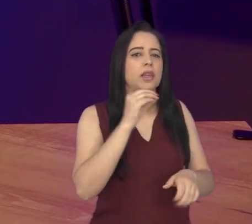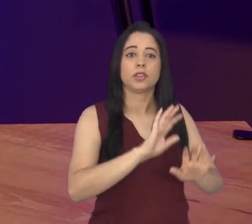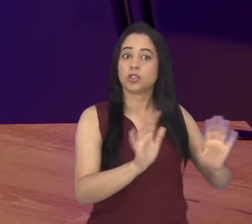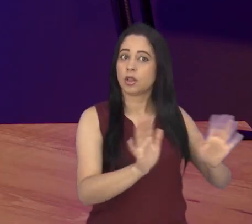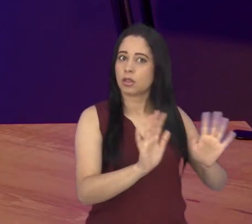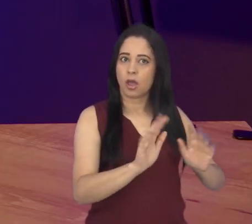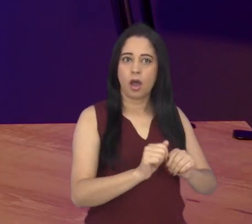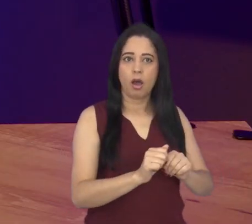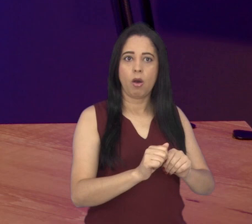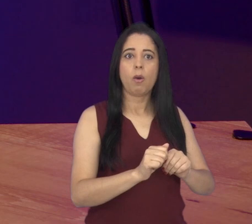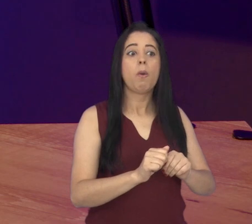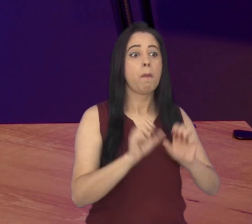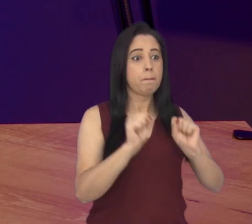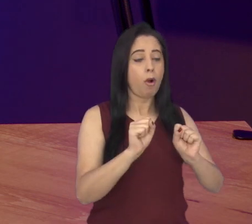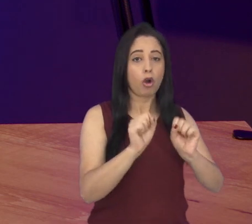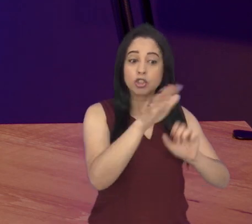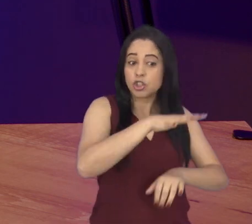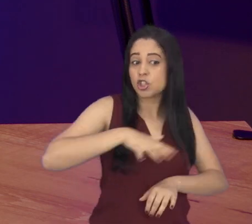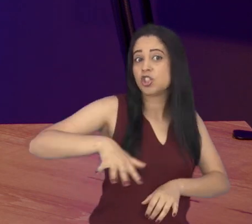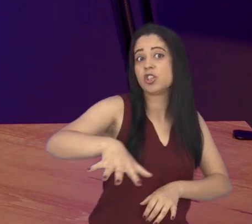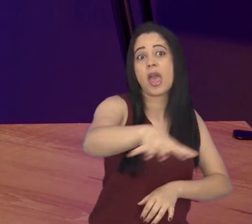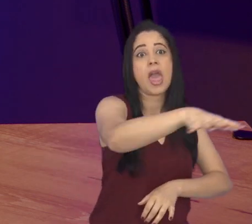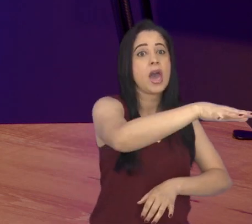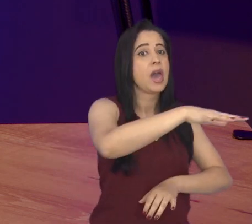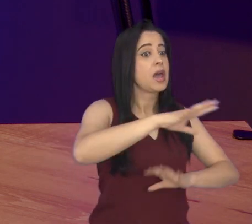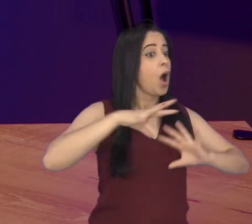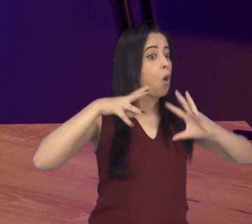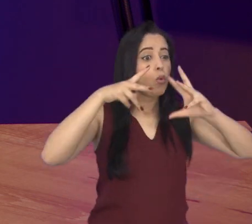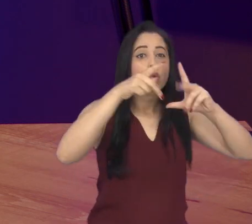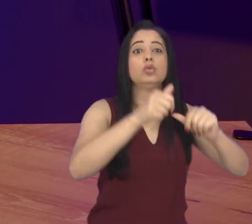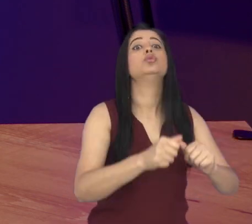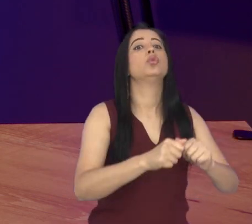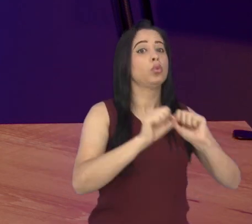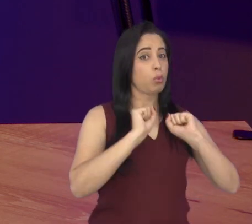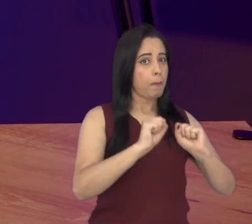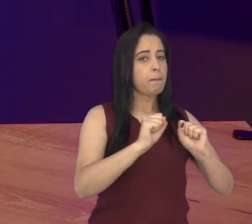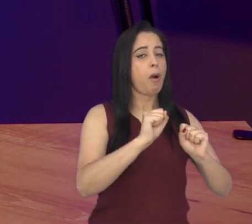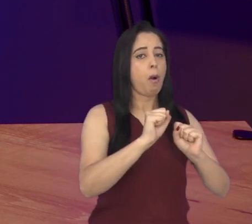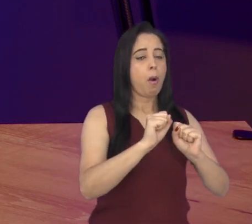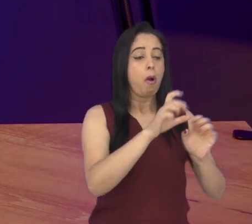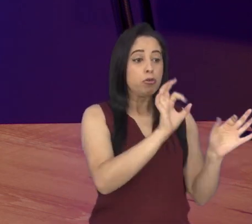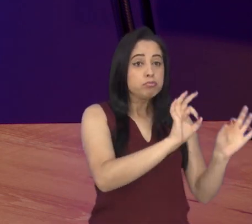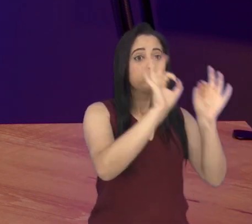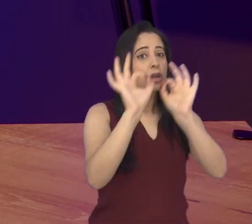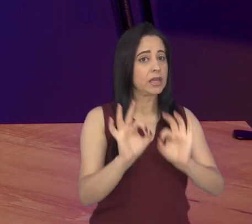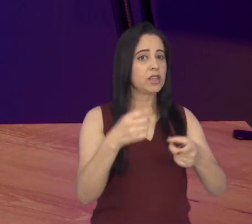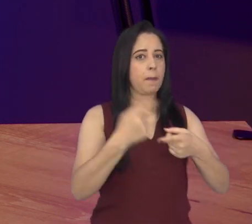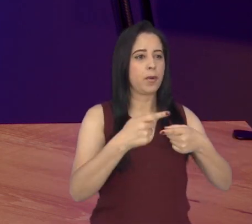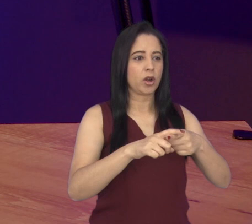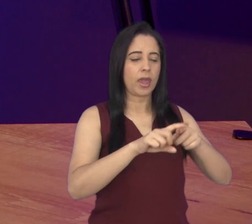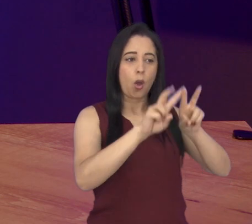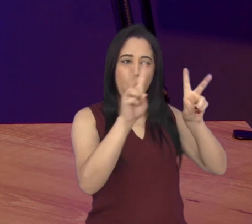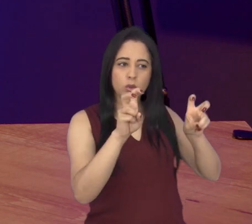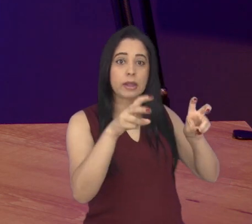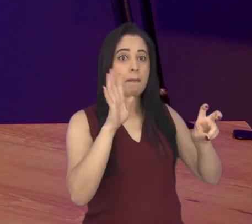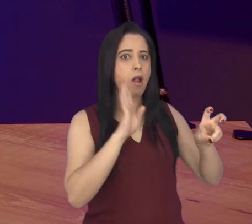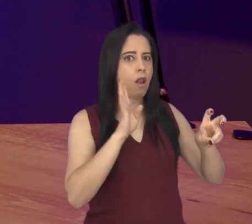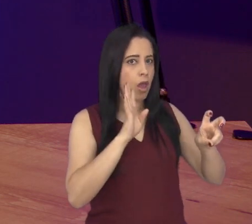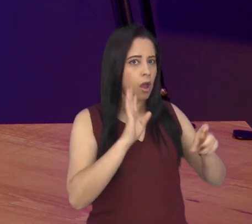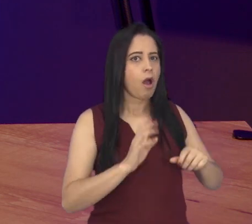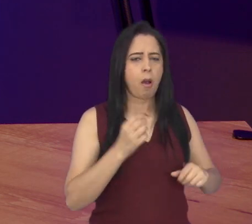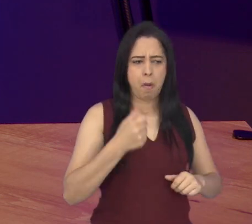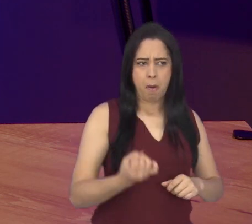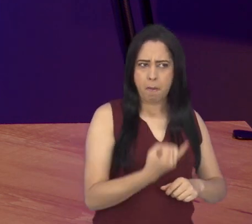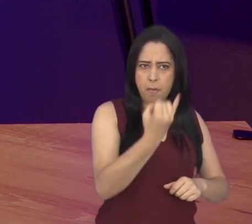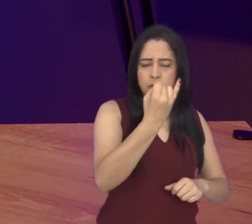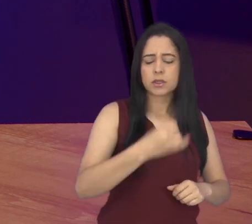infantil, adolescente, na verdade não, é para um público geral, todo mundo pode assistir e as problemáticas são muito mais amplas do que o